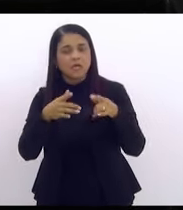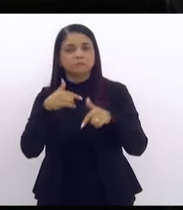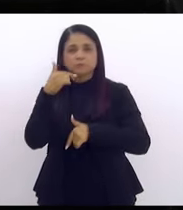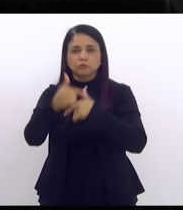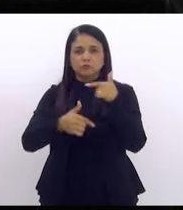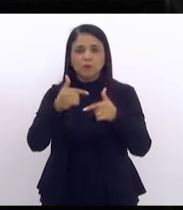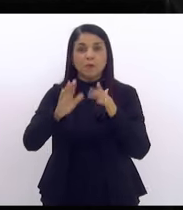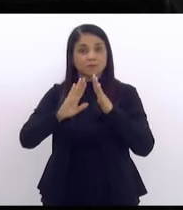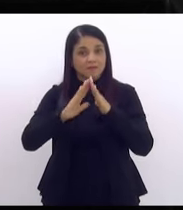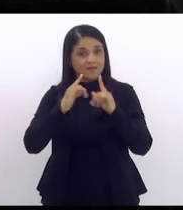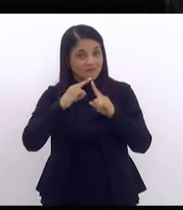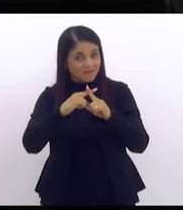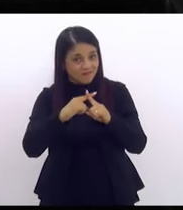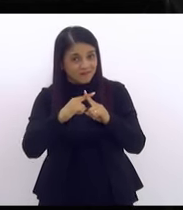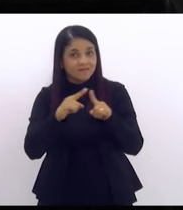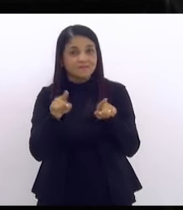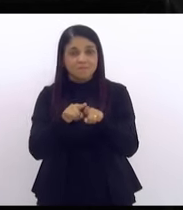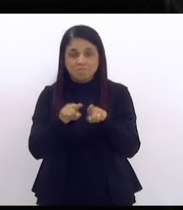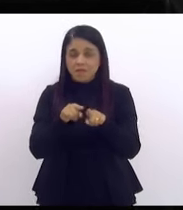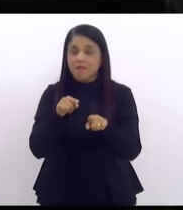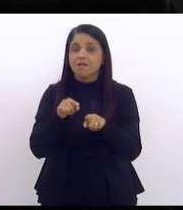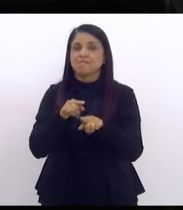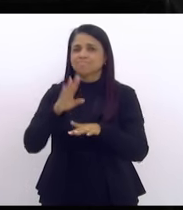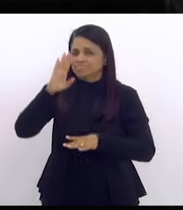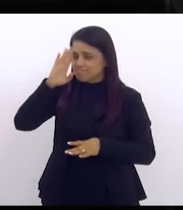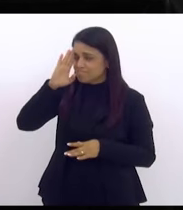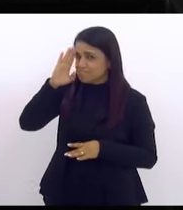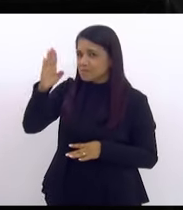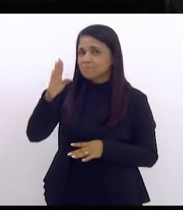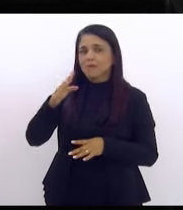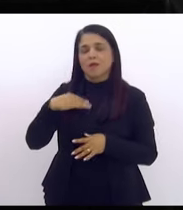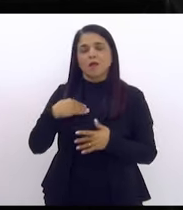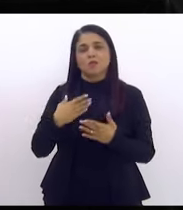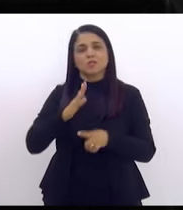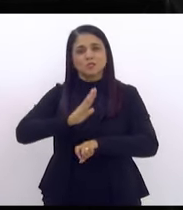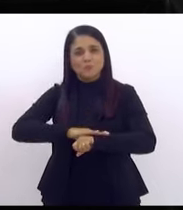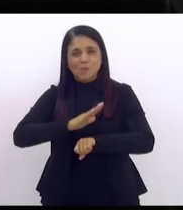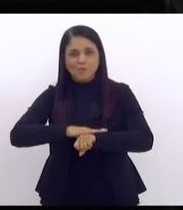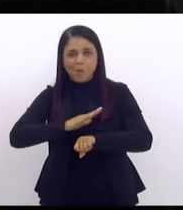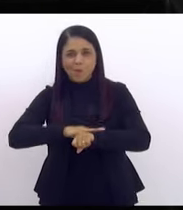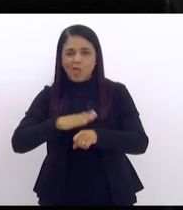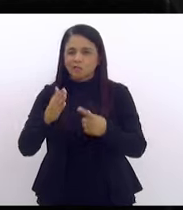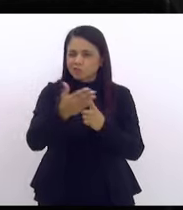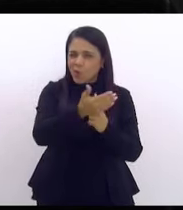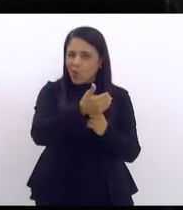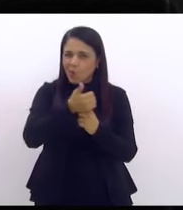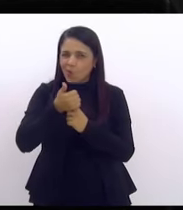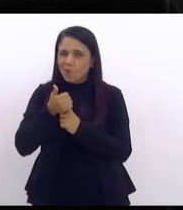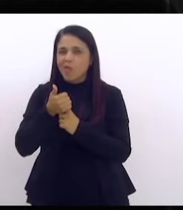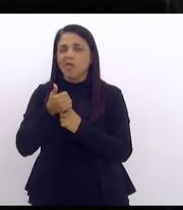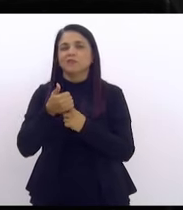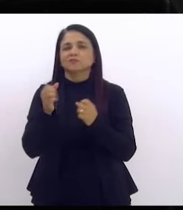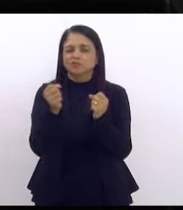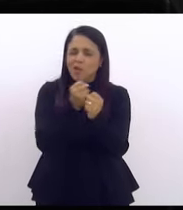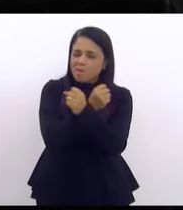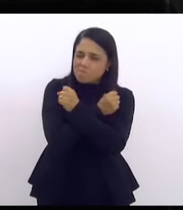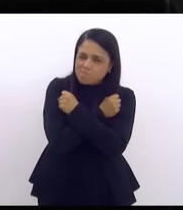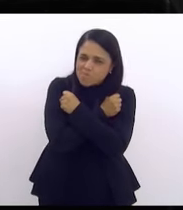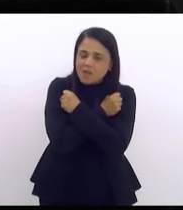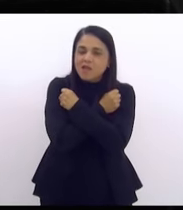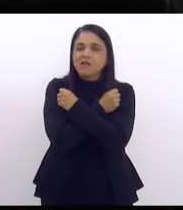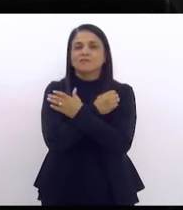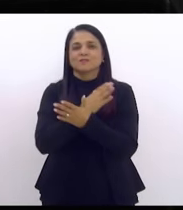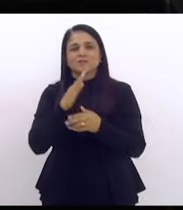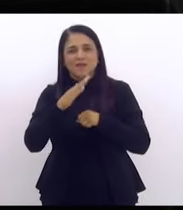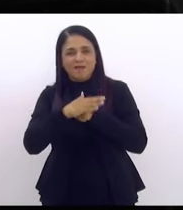das igrejas, que são todos fundamentais nesse momento de acolhimento, de abraço, de